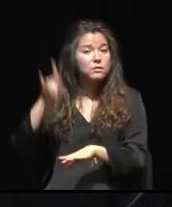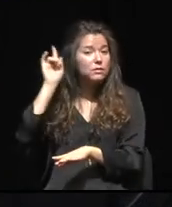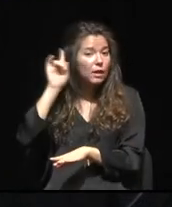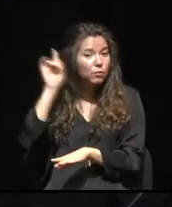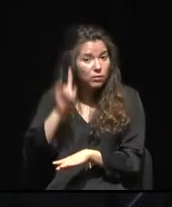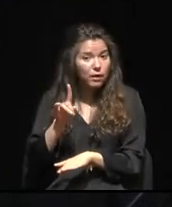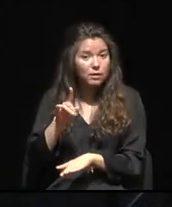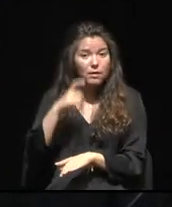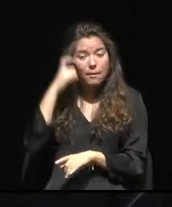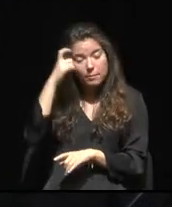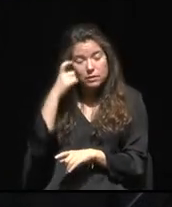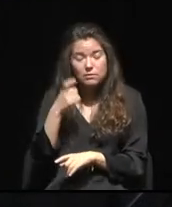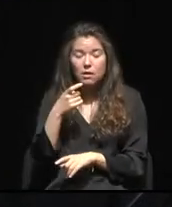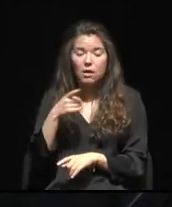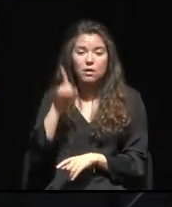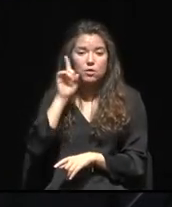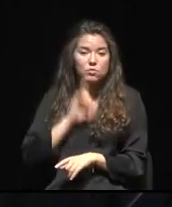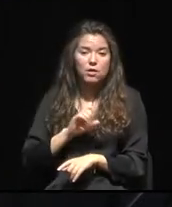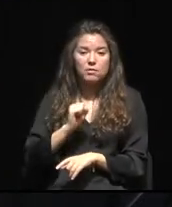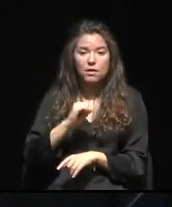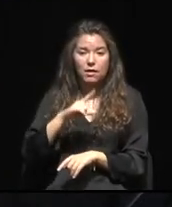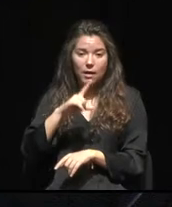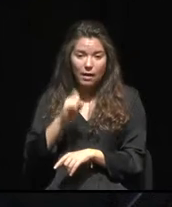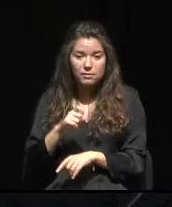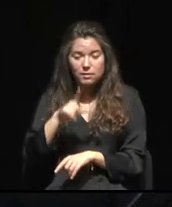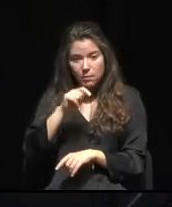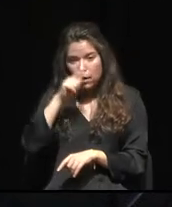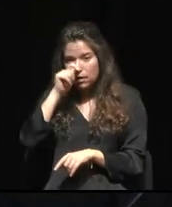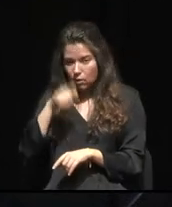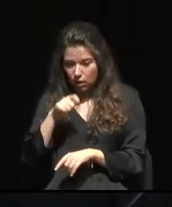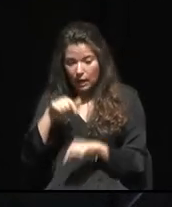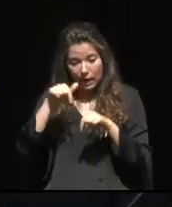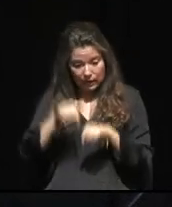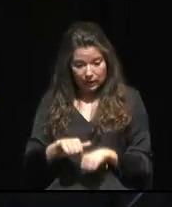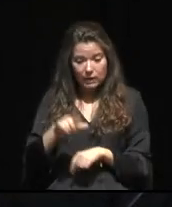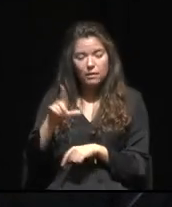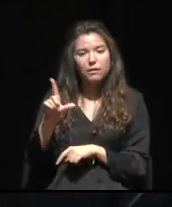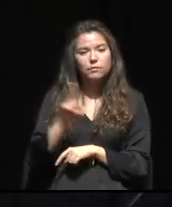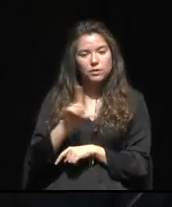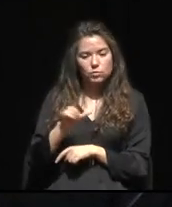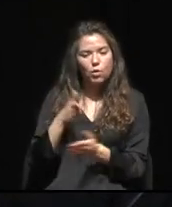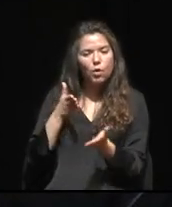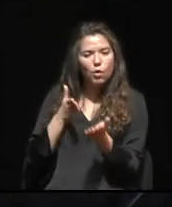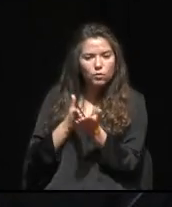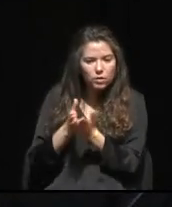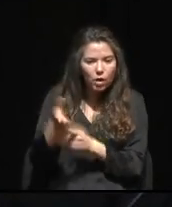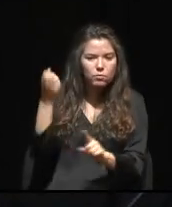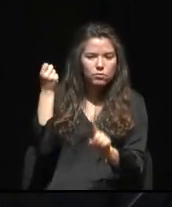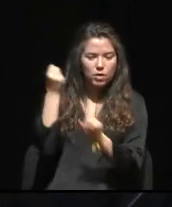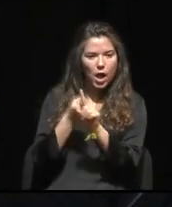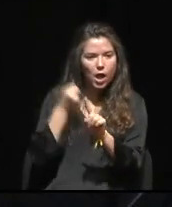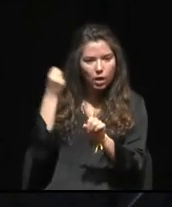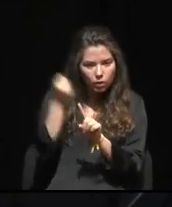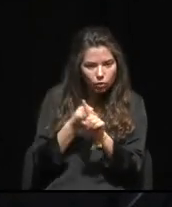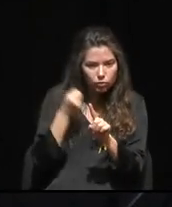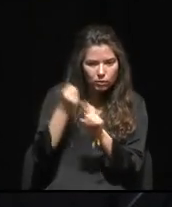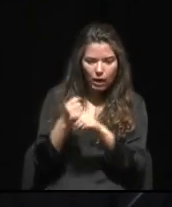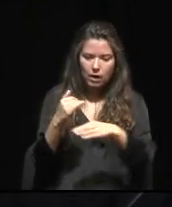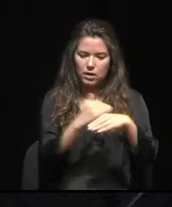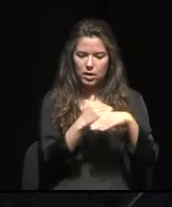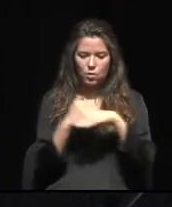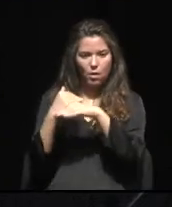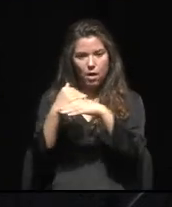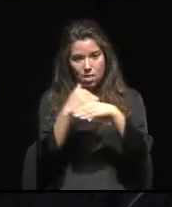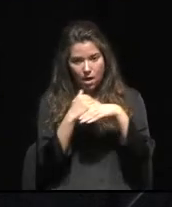mulheres em Gaza e na Ucrânia daqui de Lisboa continuaremos a lutar pela igualdade e contra todos aqueles e são muitos que